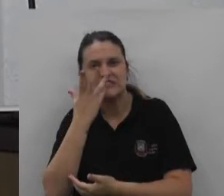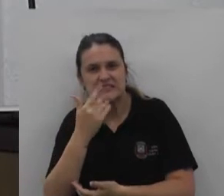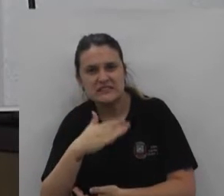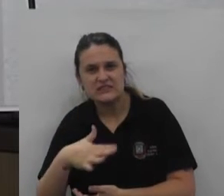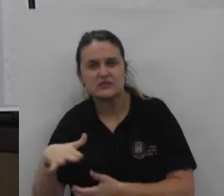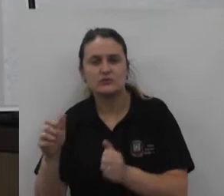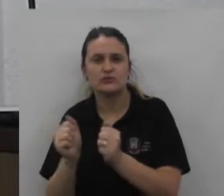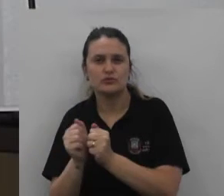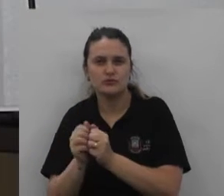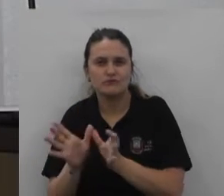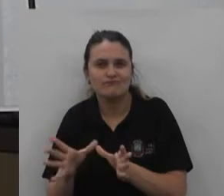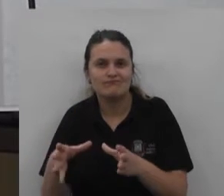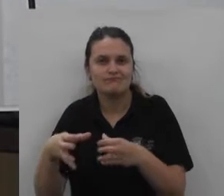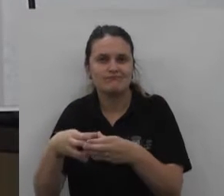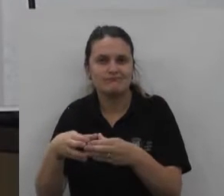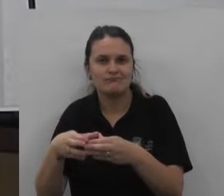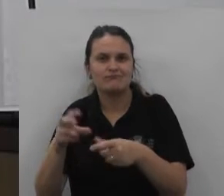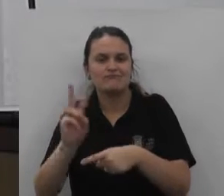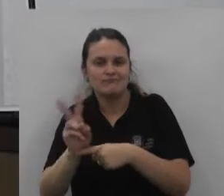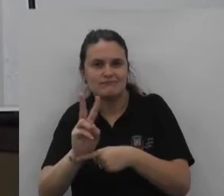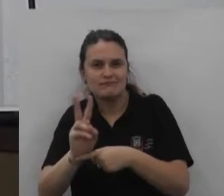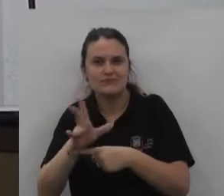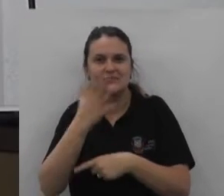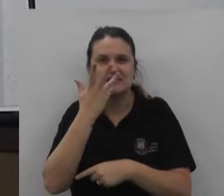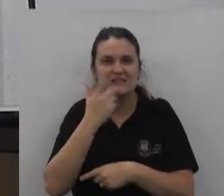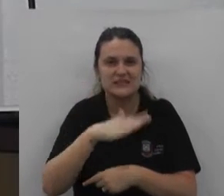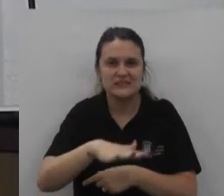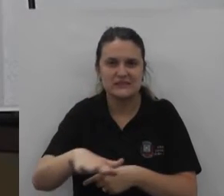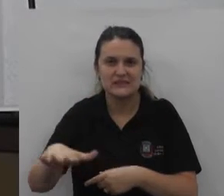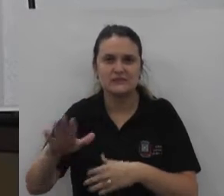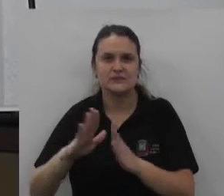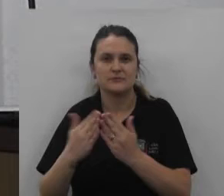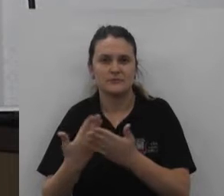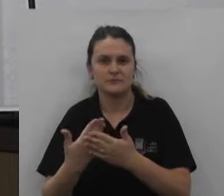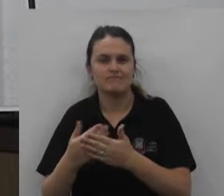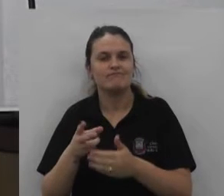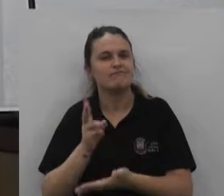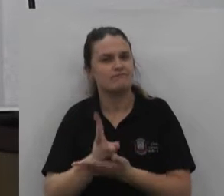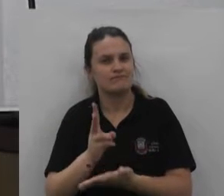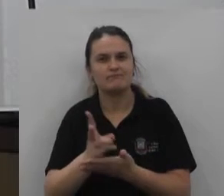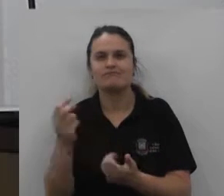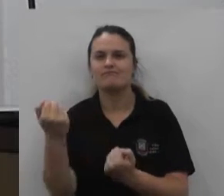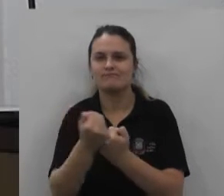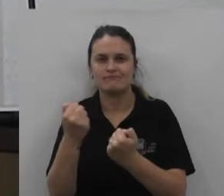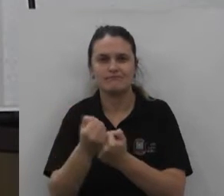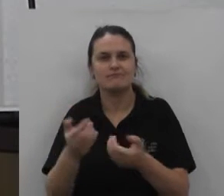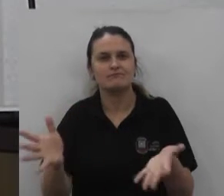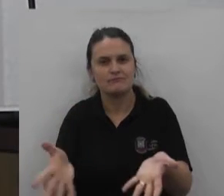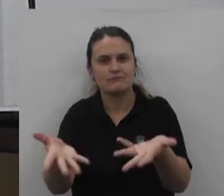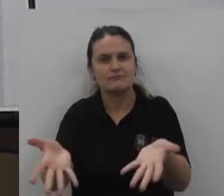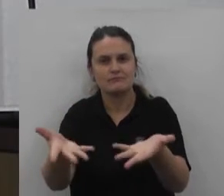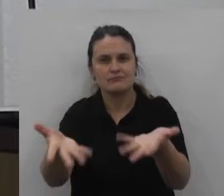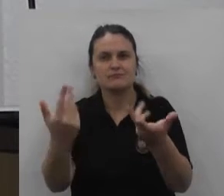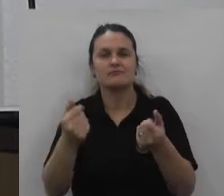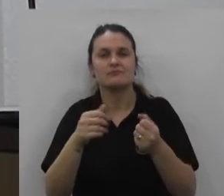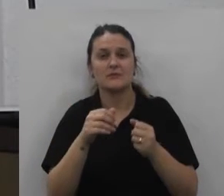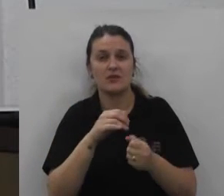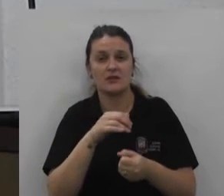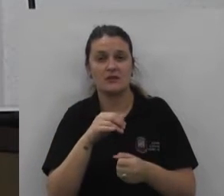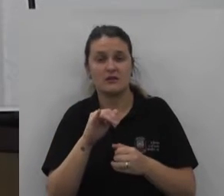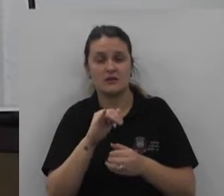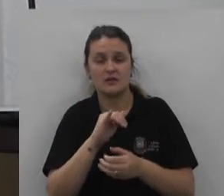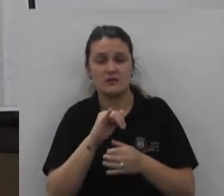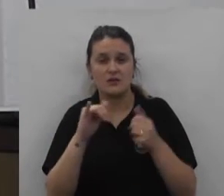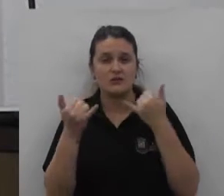às equipes educacionais, né, supervisoras dos CMEIs, que auxiliam e colaboram para que os